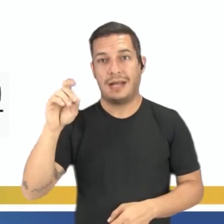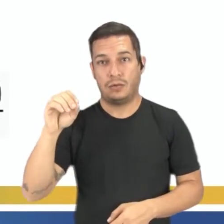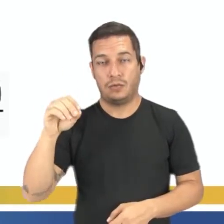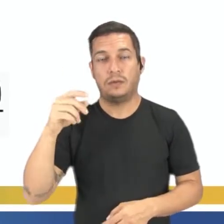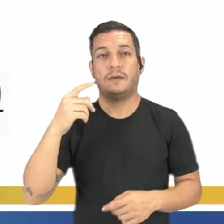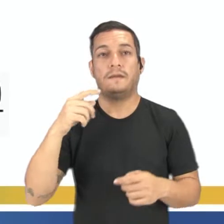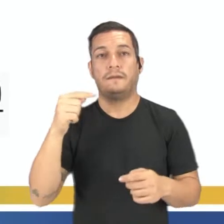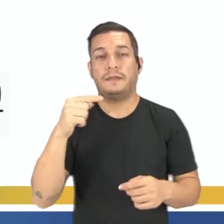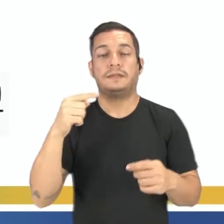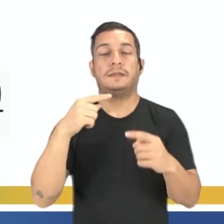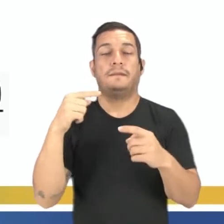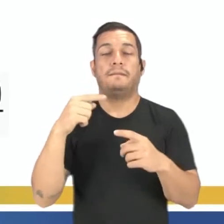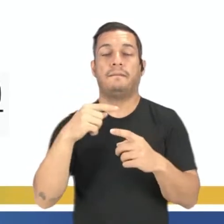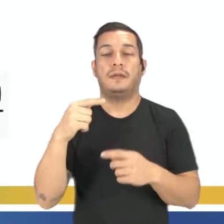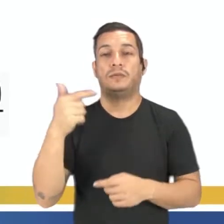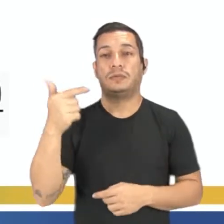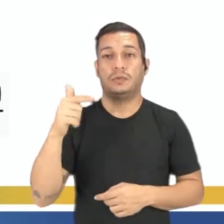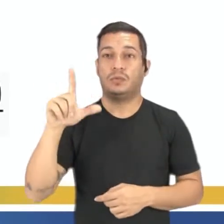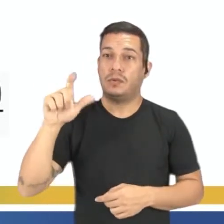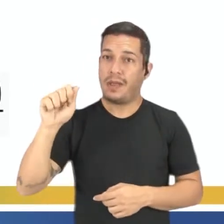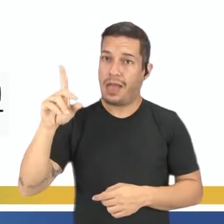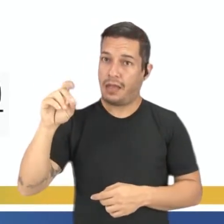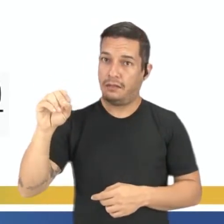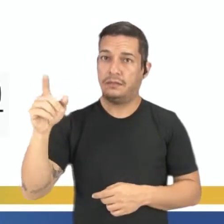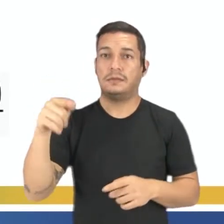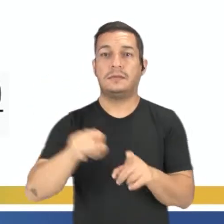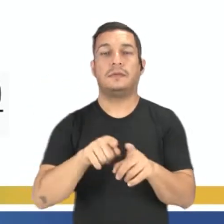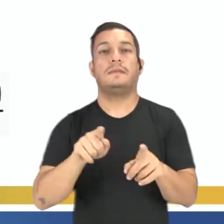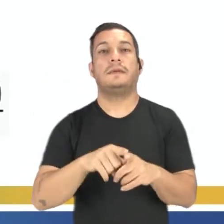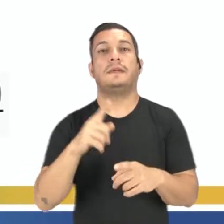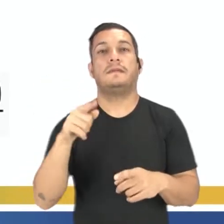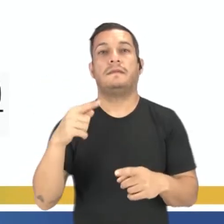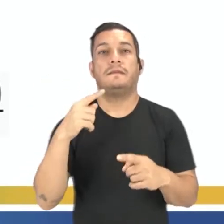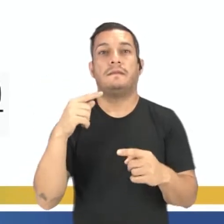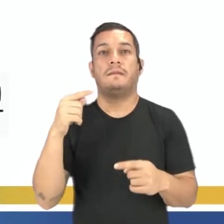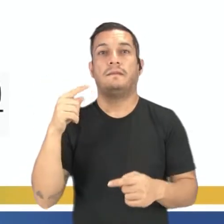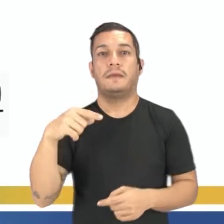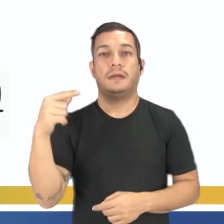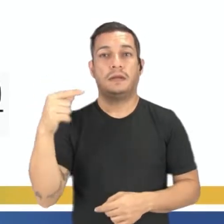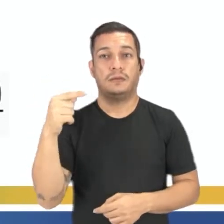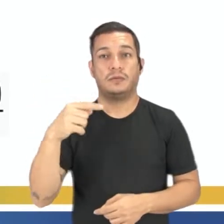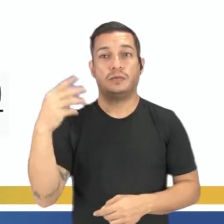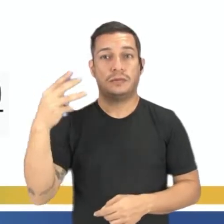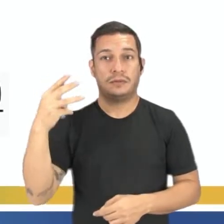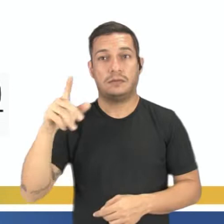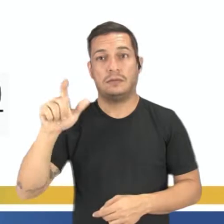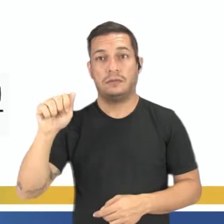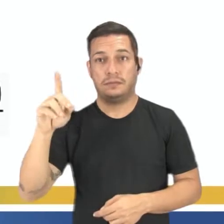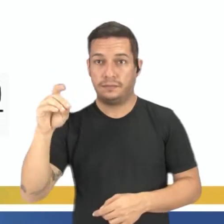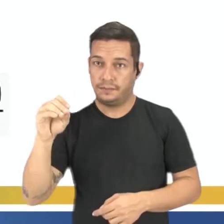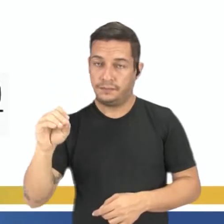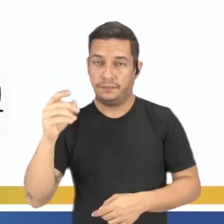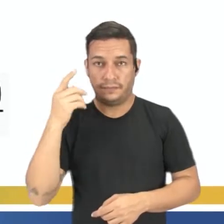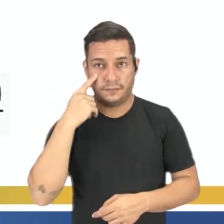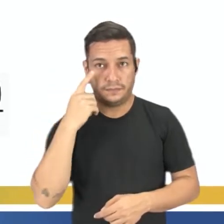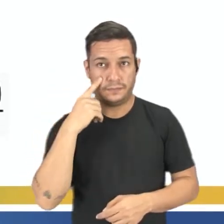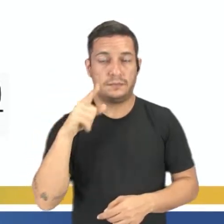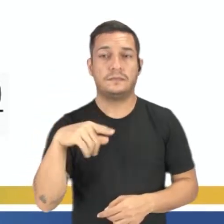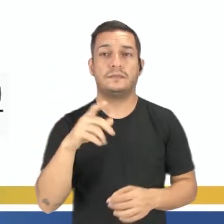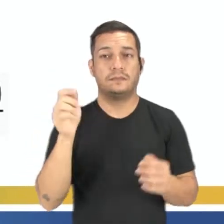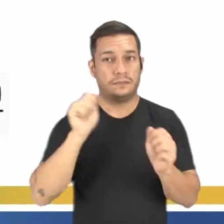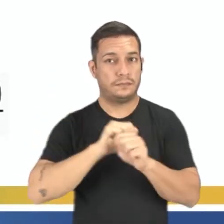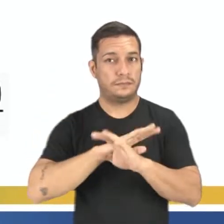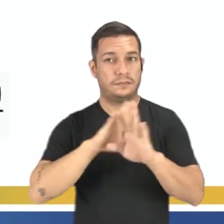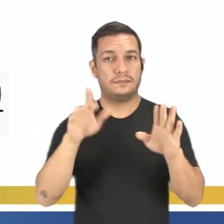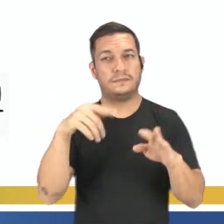o semiperímetro menos o segundo lado, e o semiperímetro menos o terceiro lado. Ok? Então, para que fique